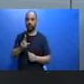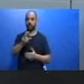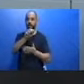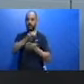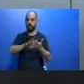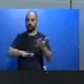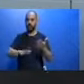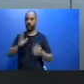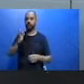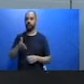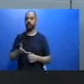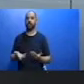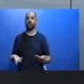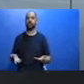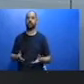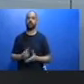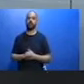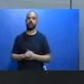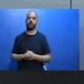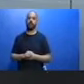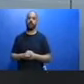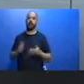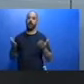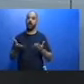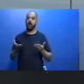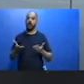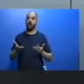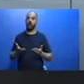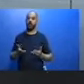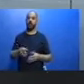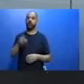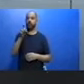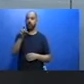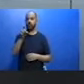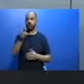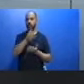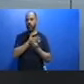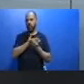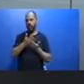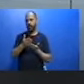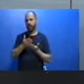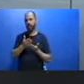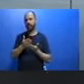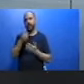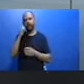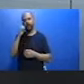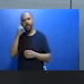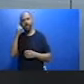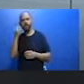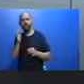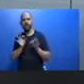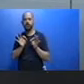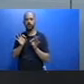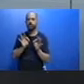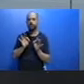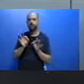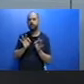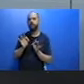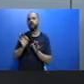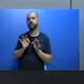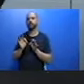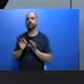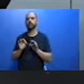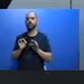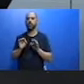juntos já fizemos a aula agora vocês vão começar a elaborar a fazer o cartaz de